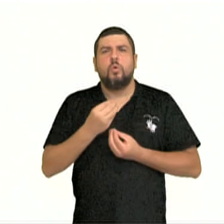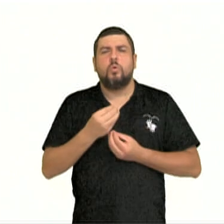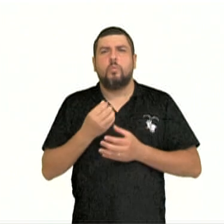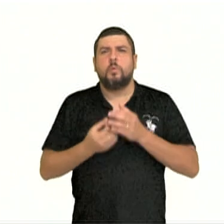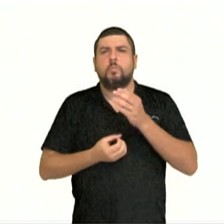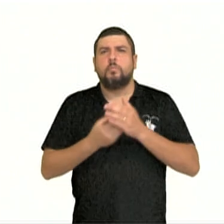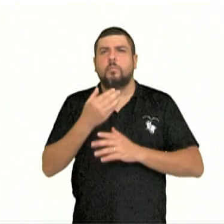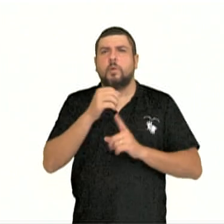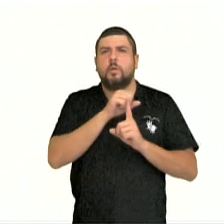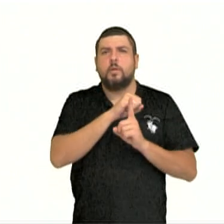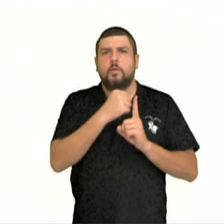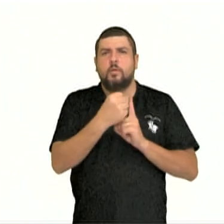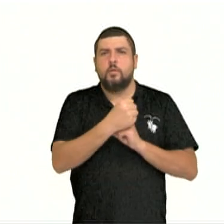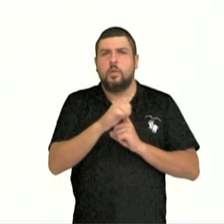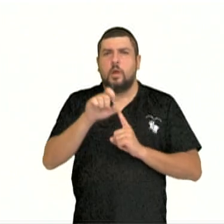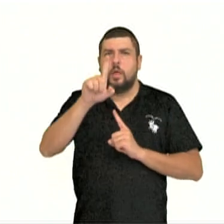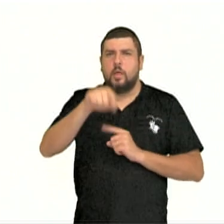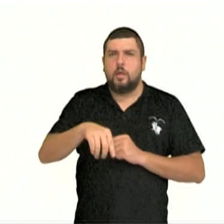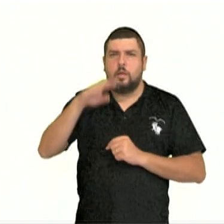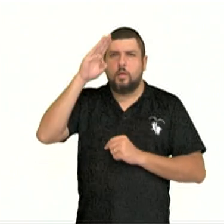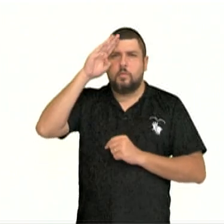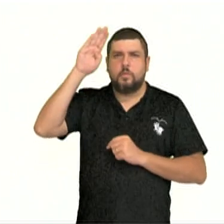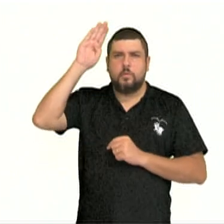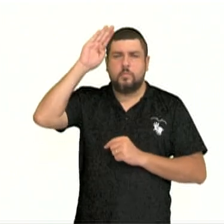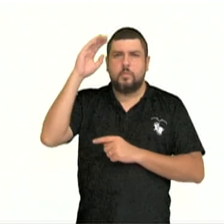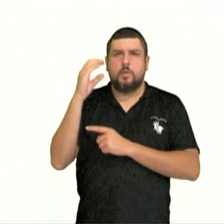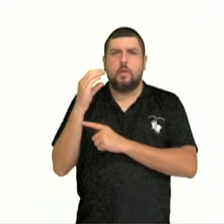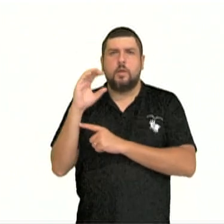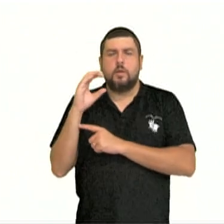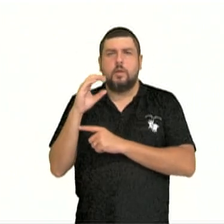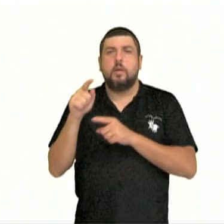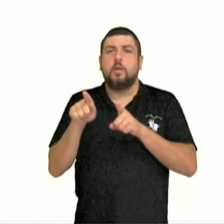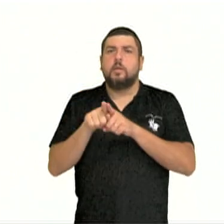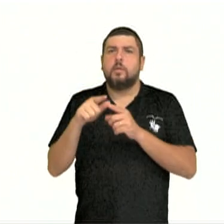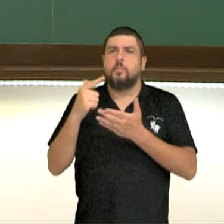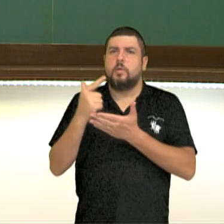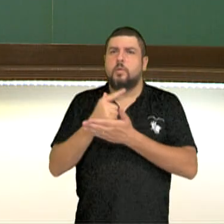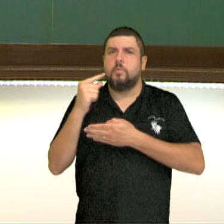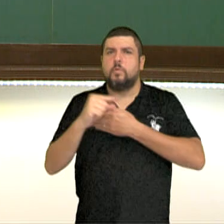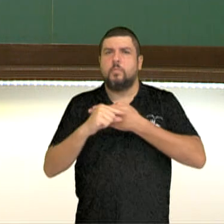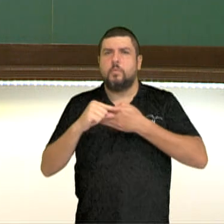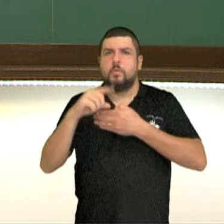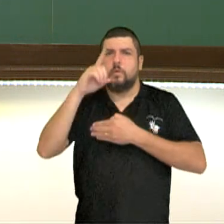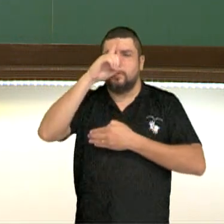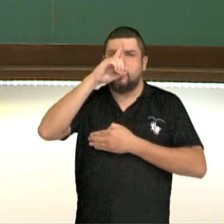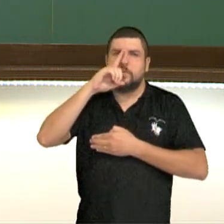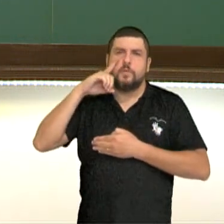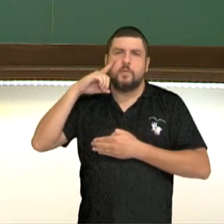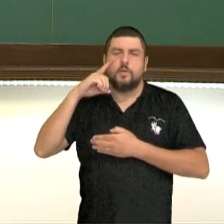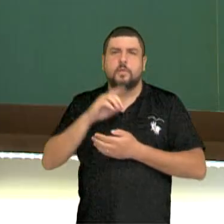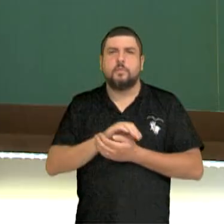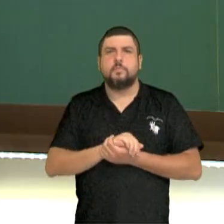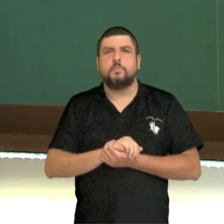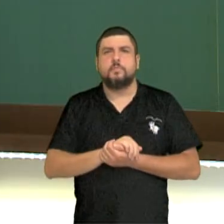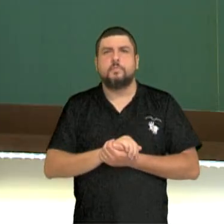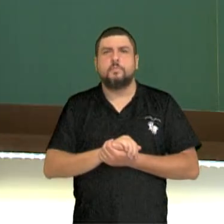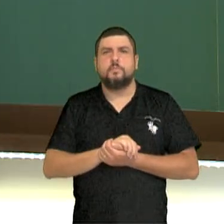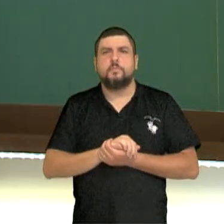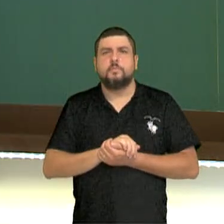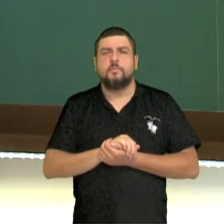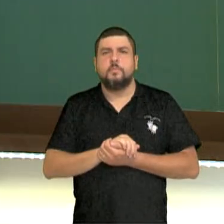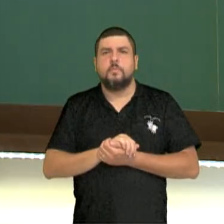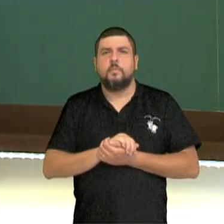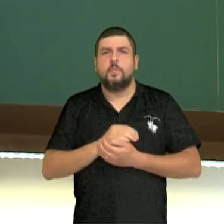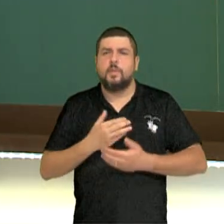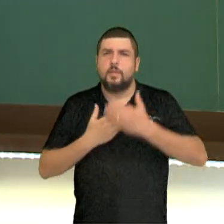como ciência acadêmica e importância na obra de Durkheim nesse movimento. Agradeço demais a